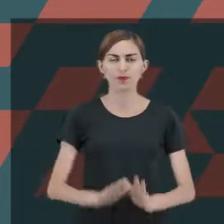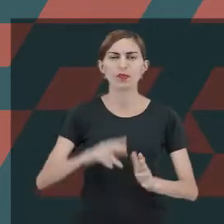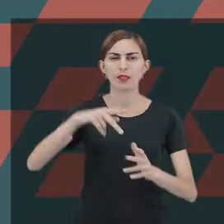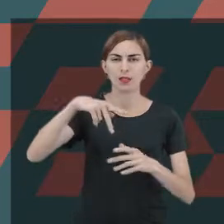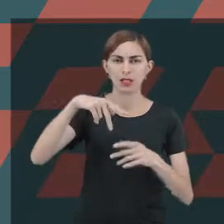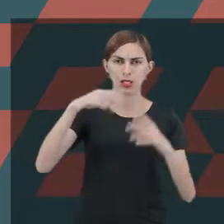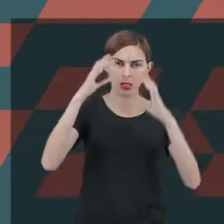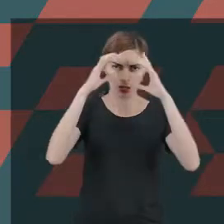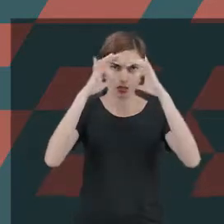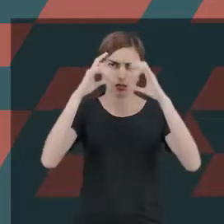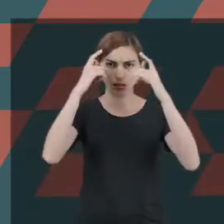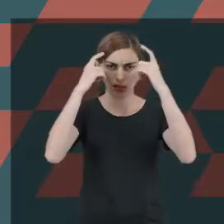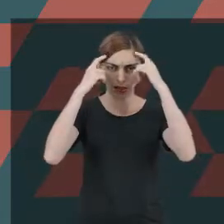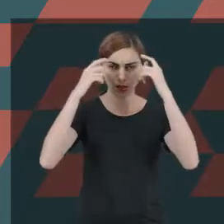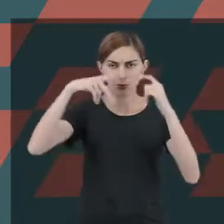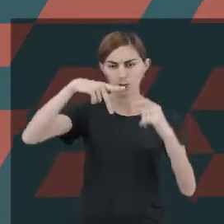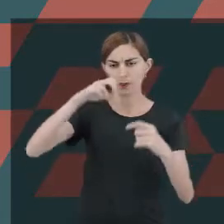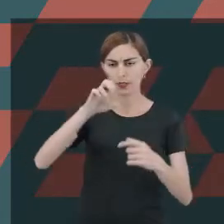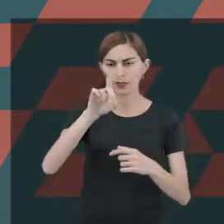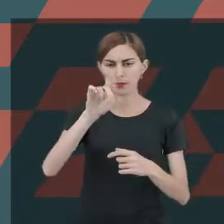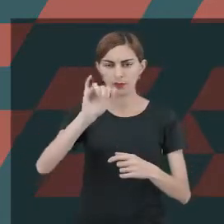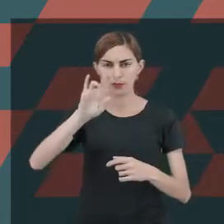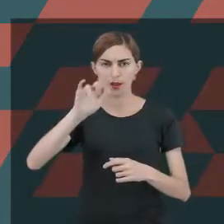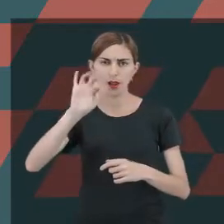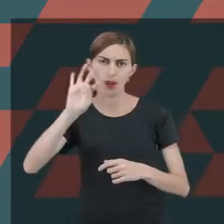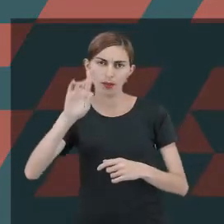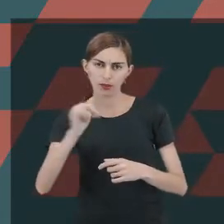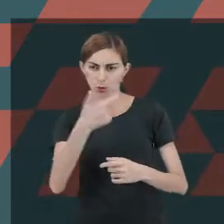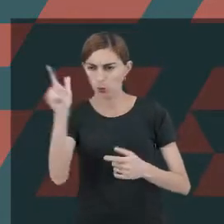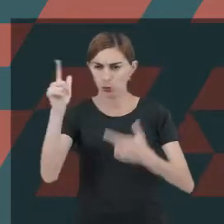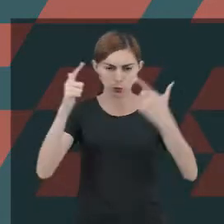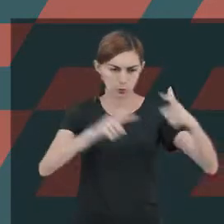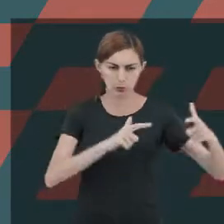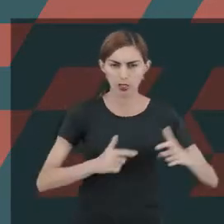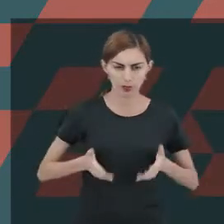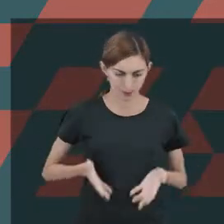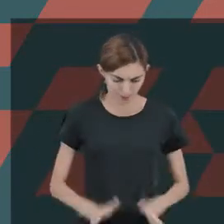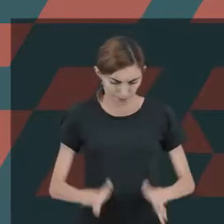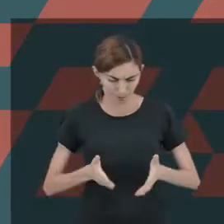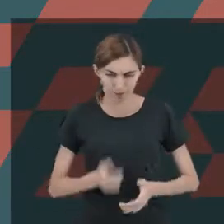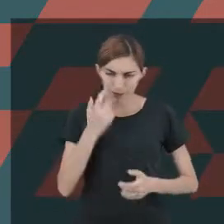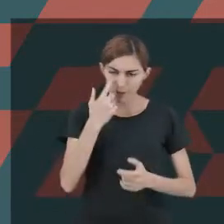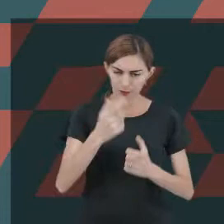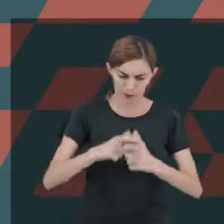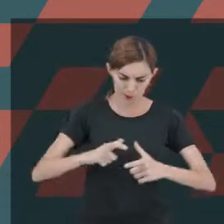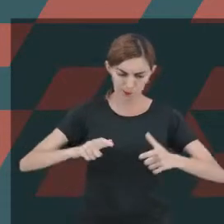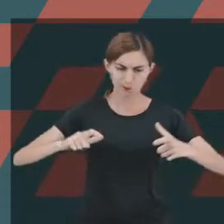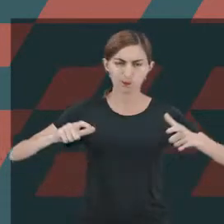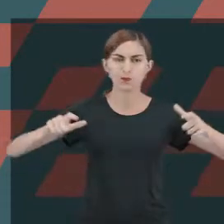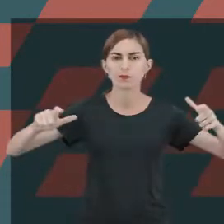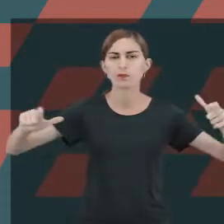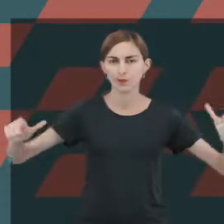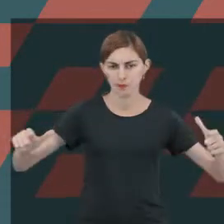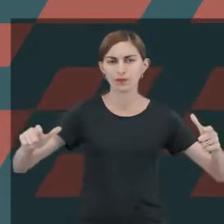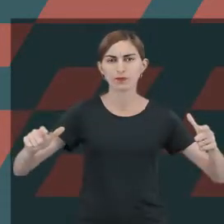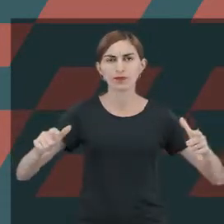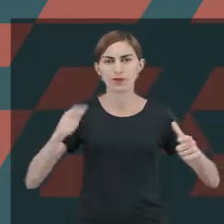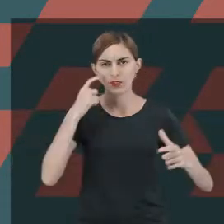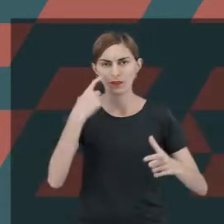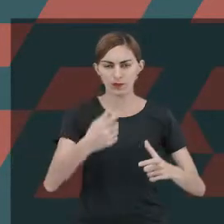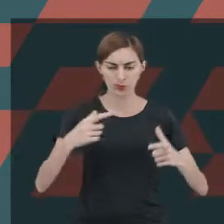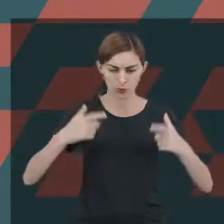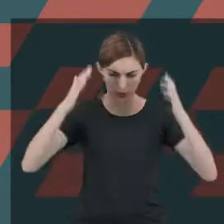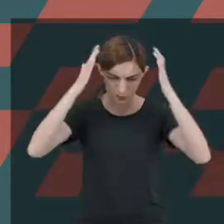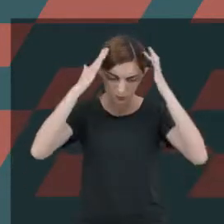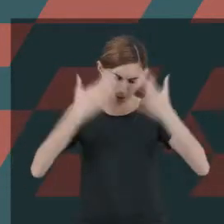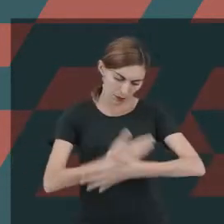neuropediatras, inicialmente no Barão Lucena e depois em várias outras maternidades, foi visto que houve um aumento do nascimento dos casos de microcefalia,